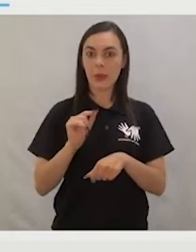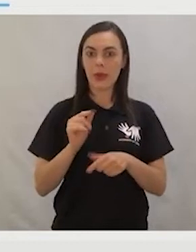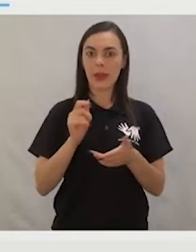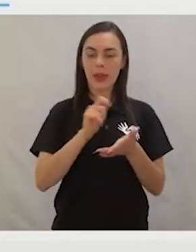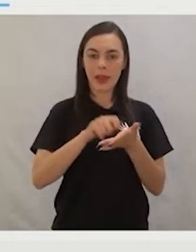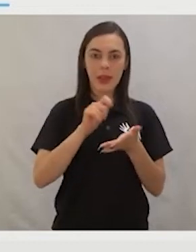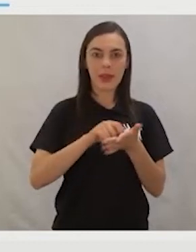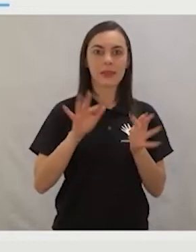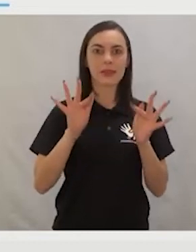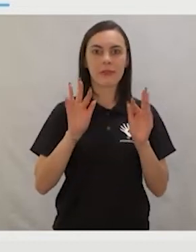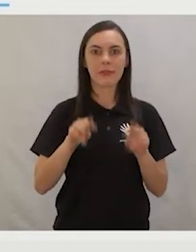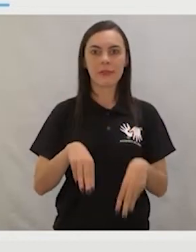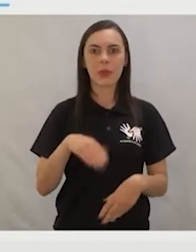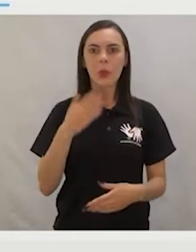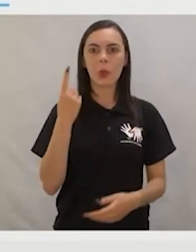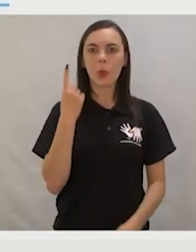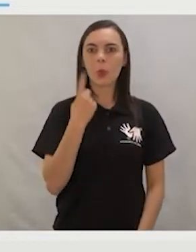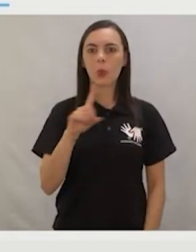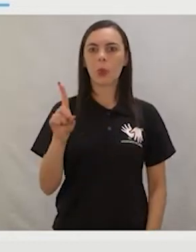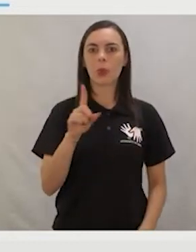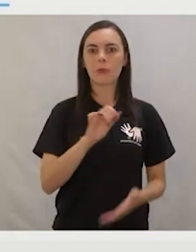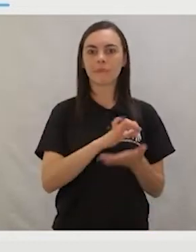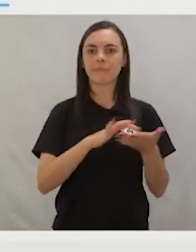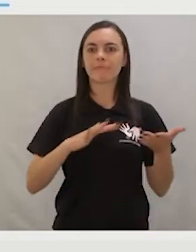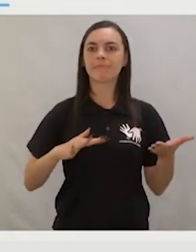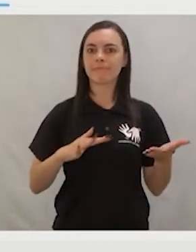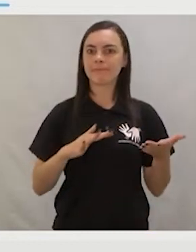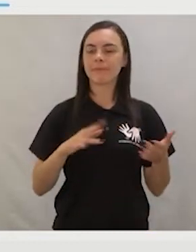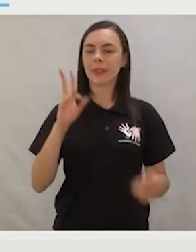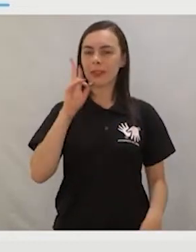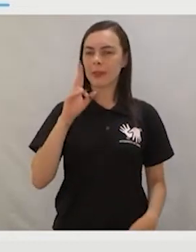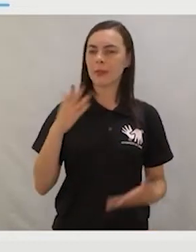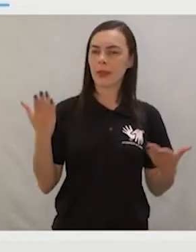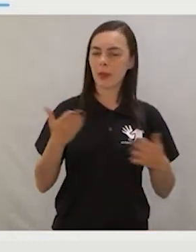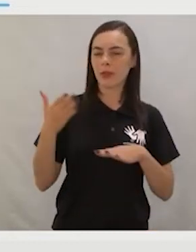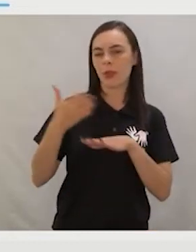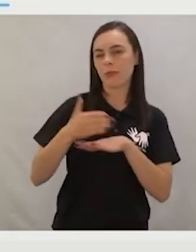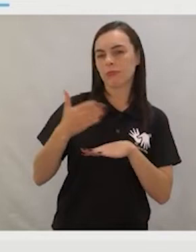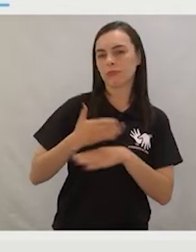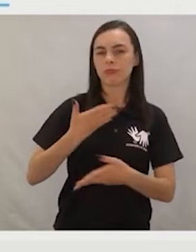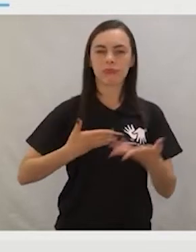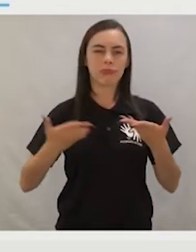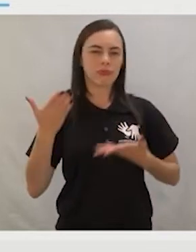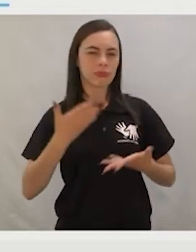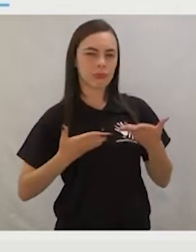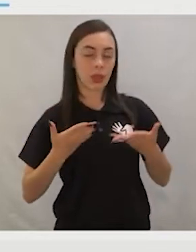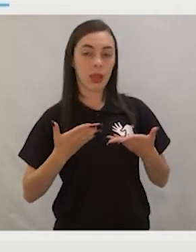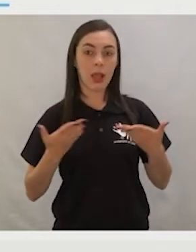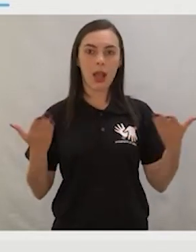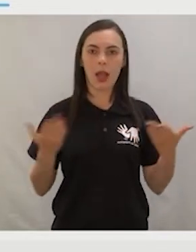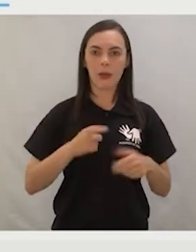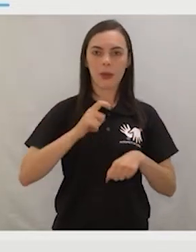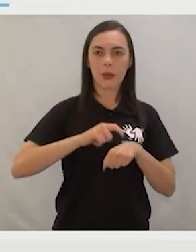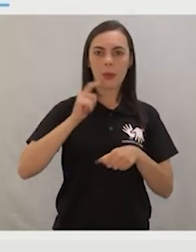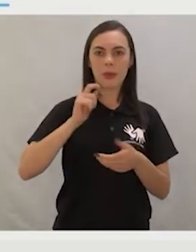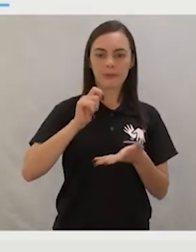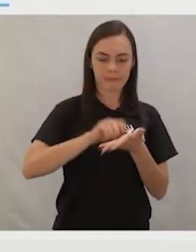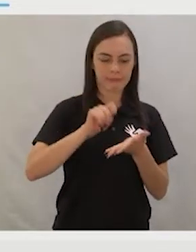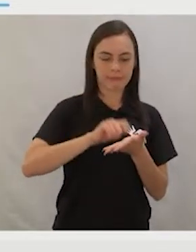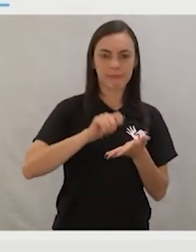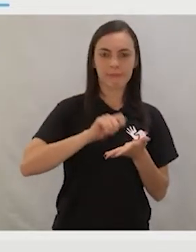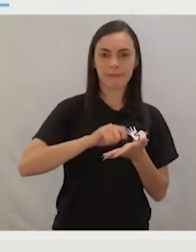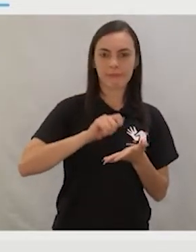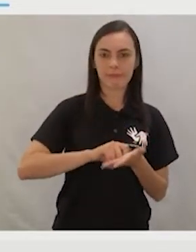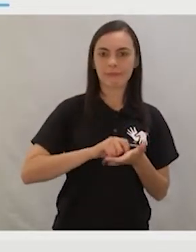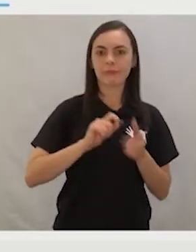o registro final, né? A última atividade que vocês vão registrar, porque até agora vocês estavam participando só sem registro. E agora vocês vão registrar